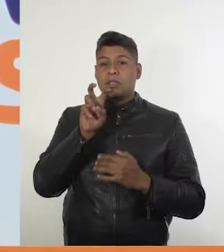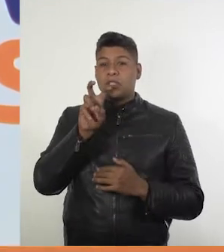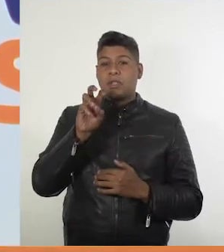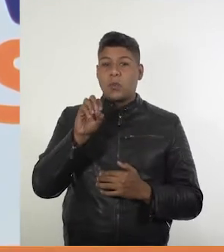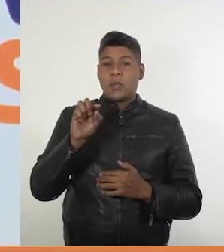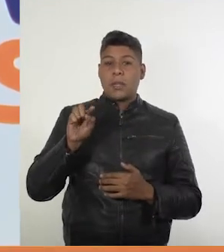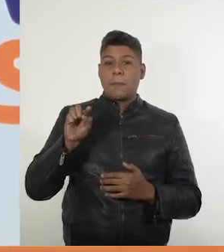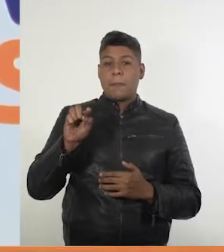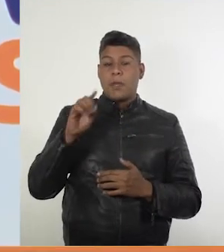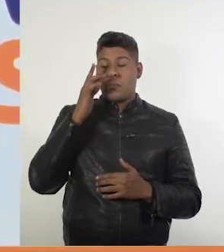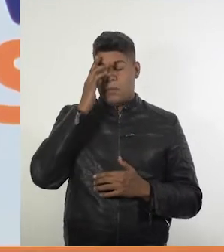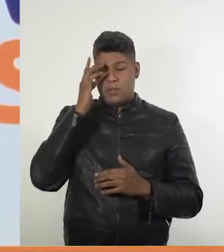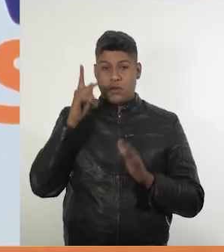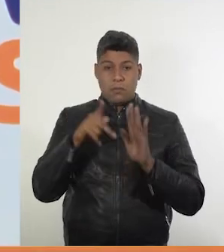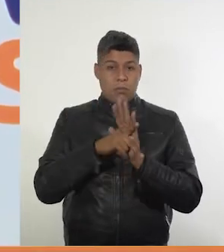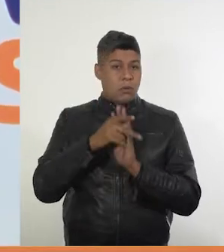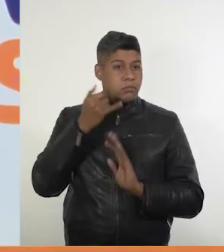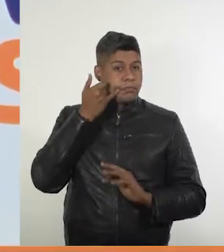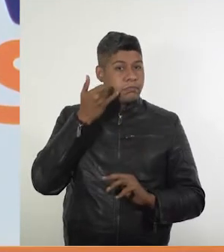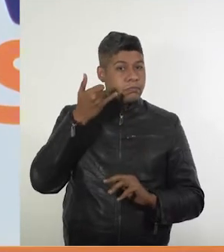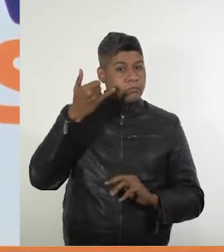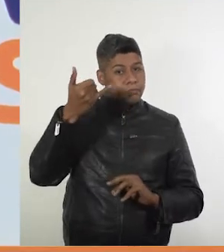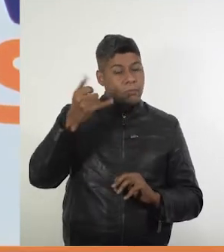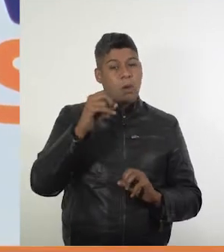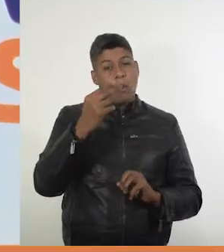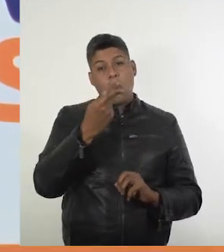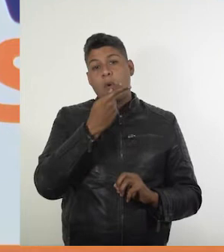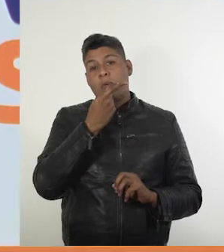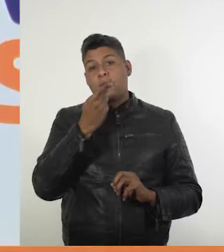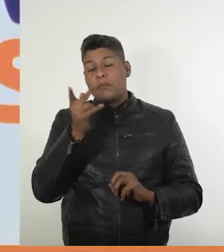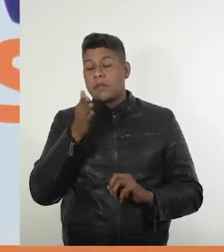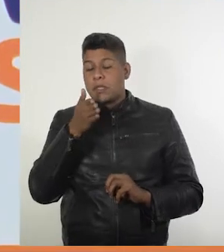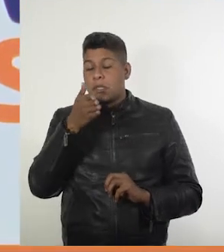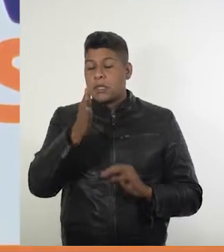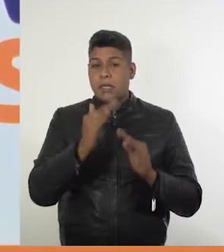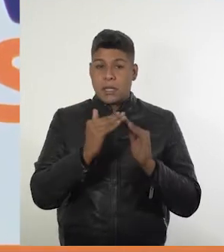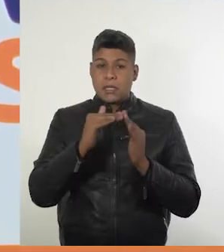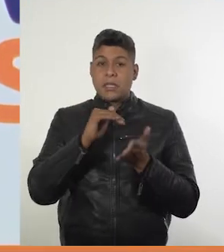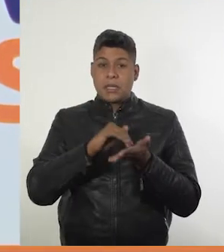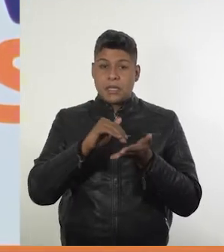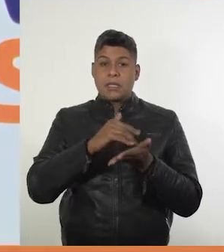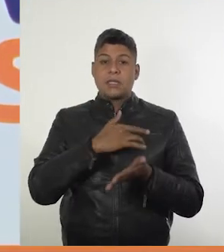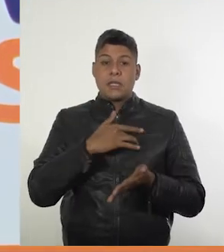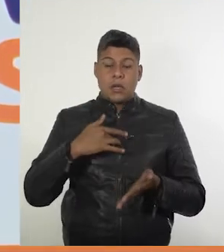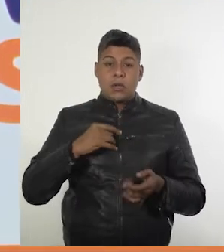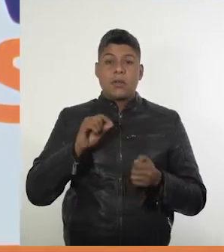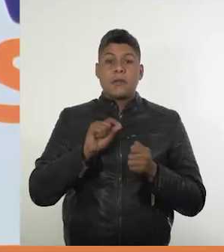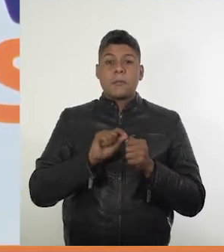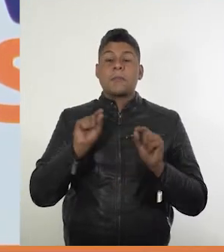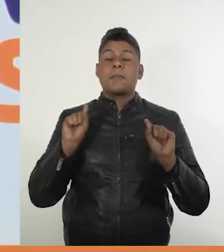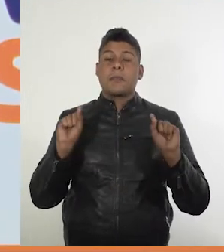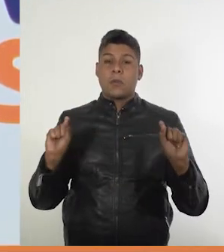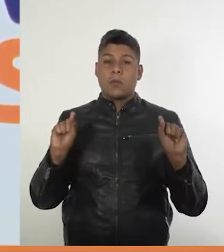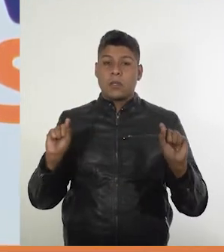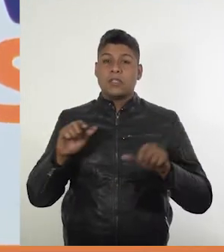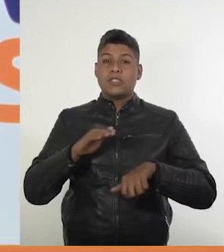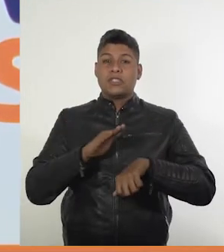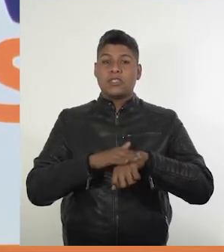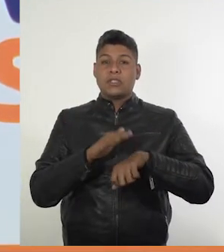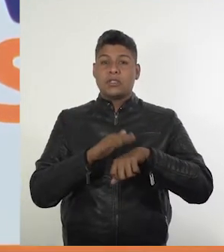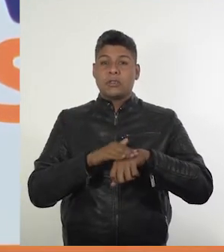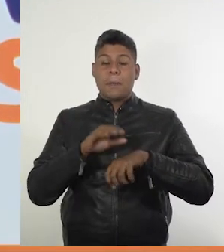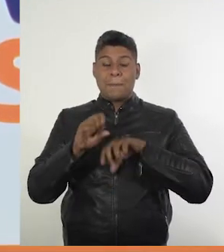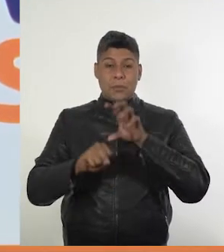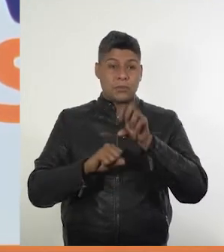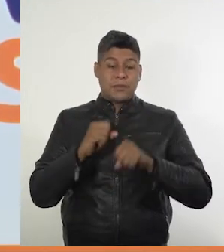mil pessoas através de ligações telefônicas ou de visitas. Portanto, a nossa Secretaria da Saúde também está fazendo o que nós chamamos aqui de